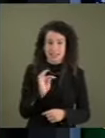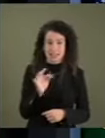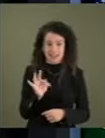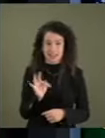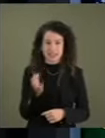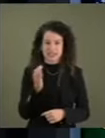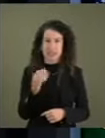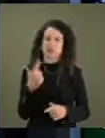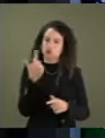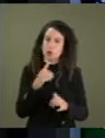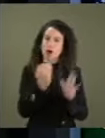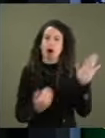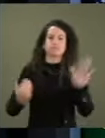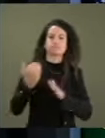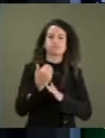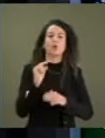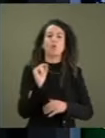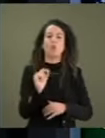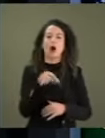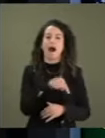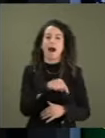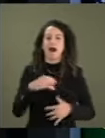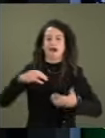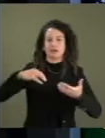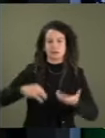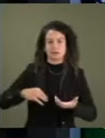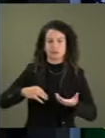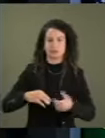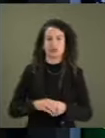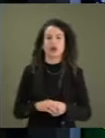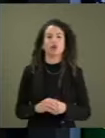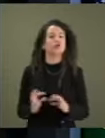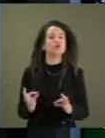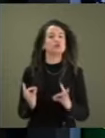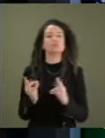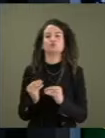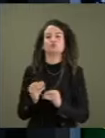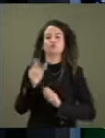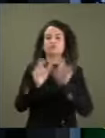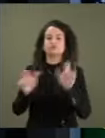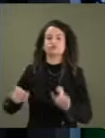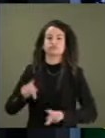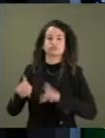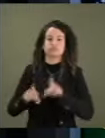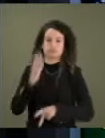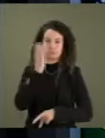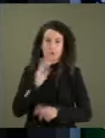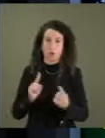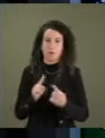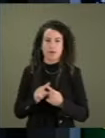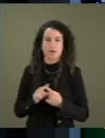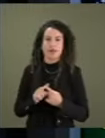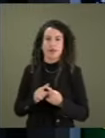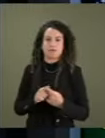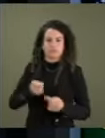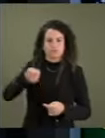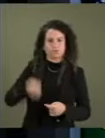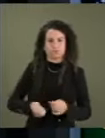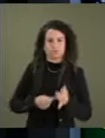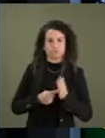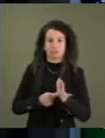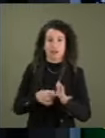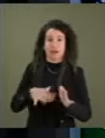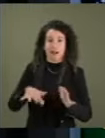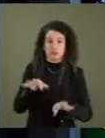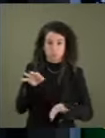por cima do Congresso Nacional e de toda a mobilização do povo brasileiro para impor, via judiciária,